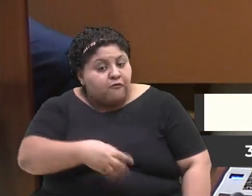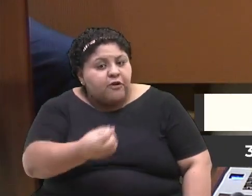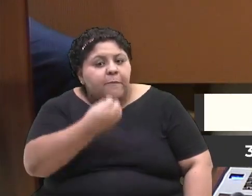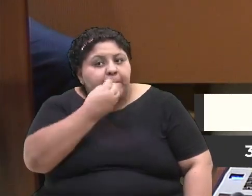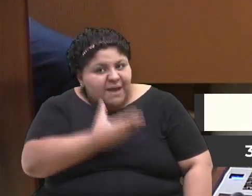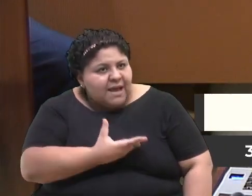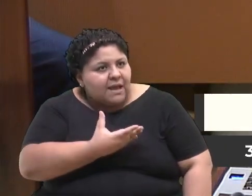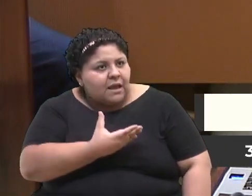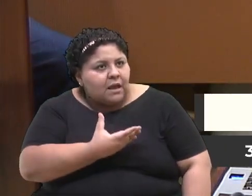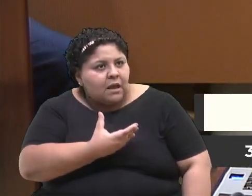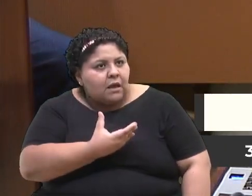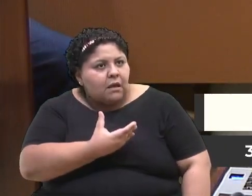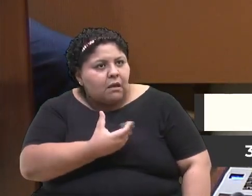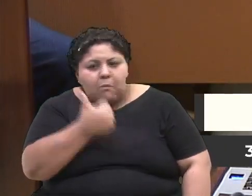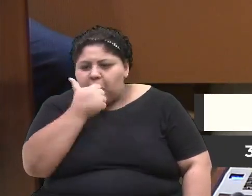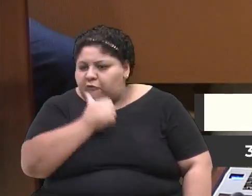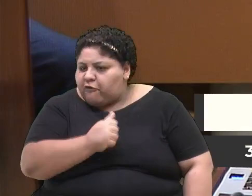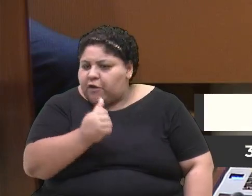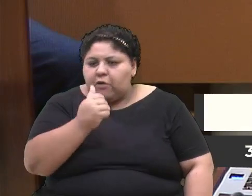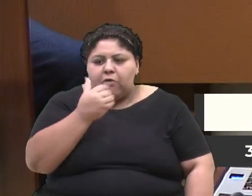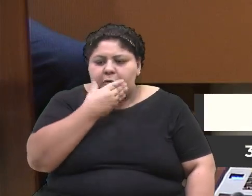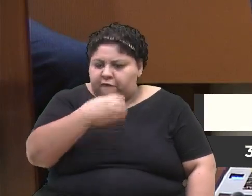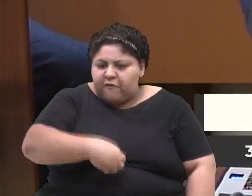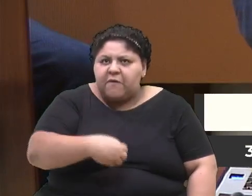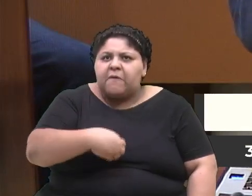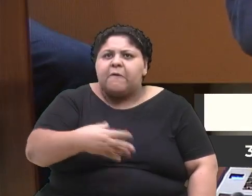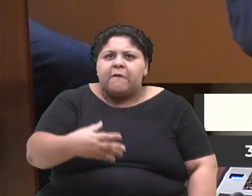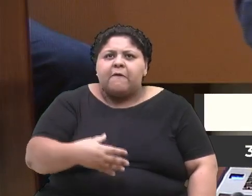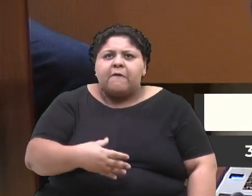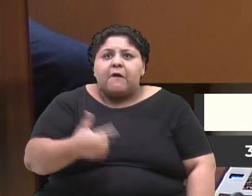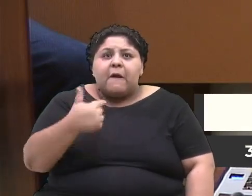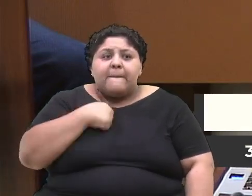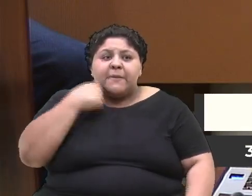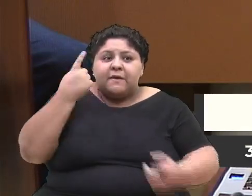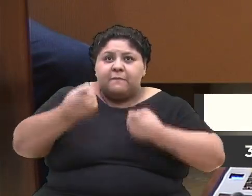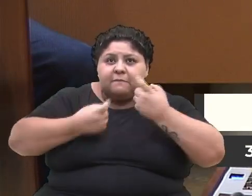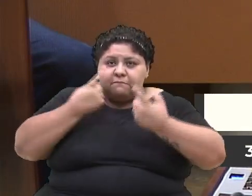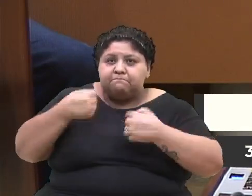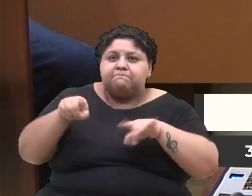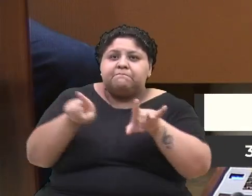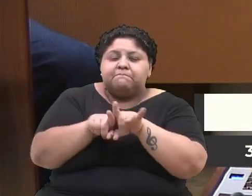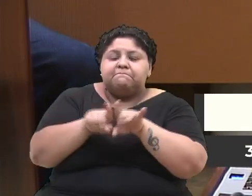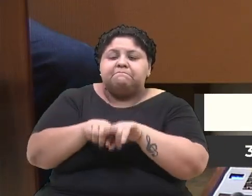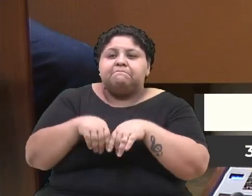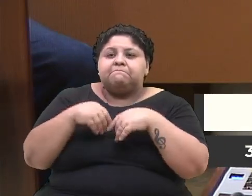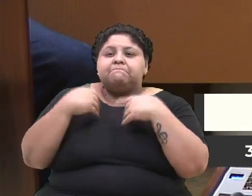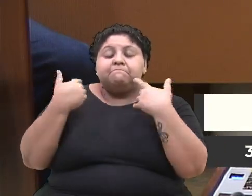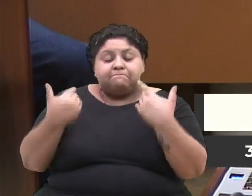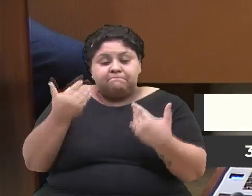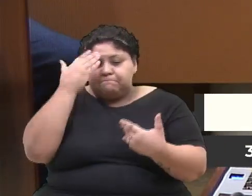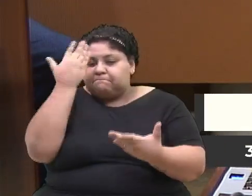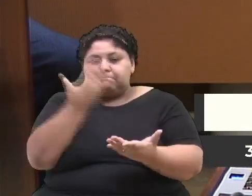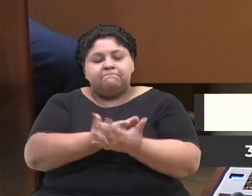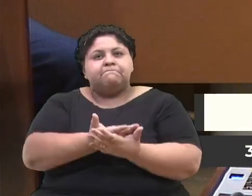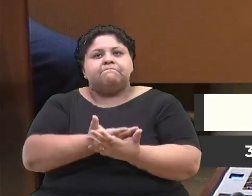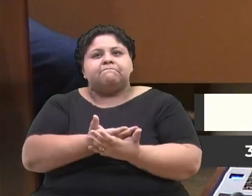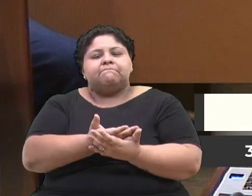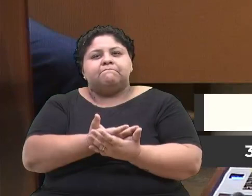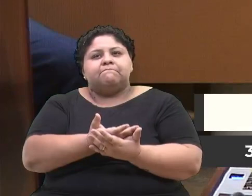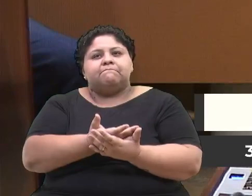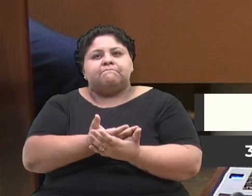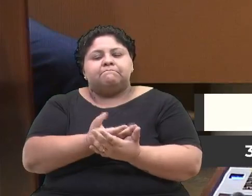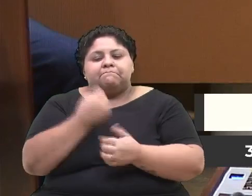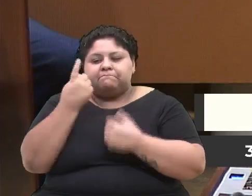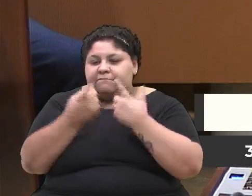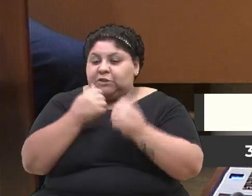filha está bem? Foi a minha preocupação. Então, acredito que não foi uma